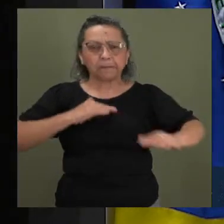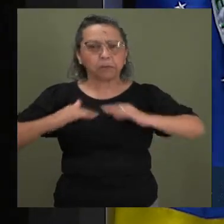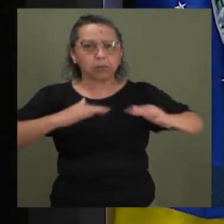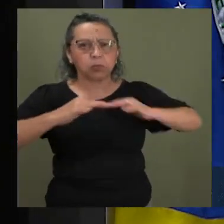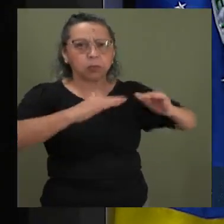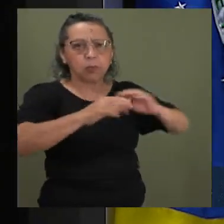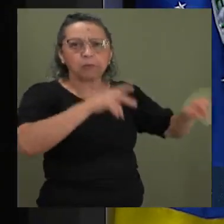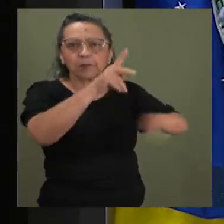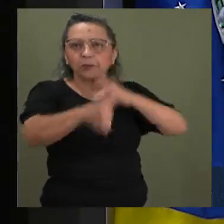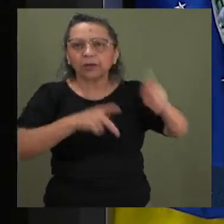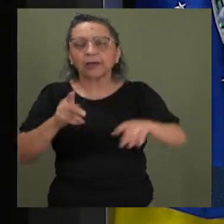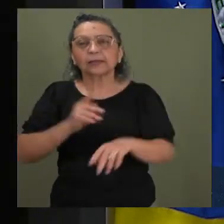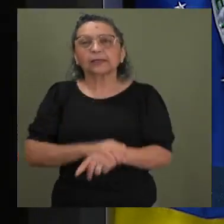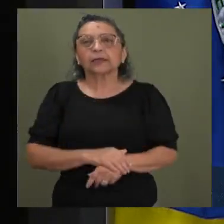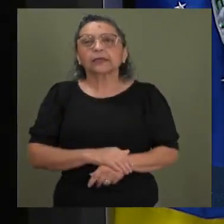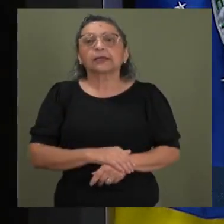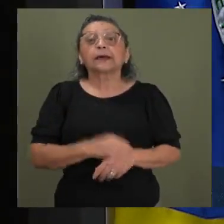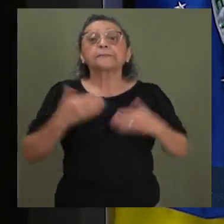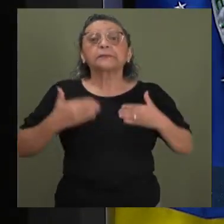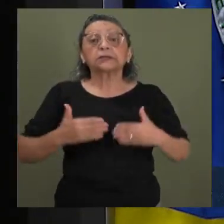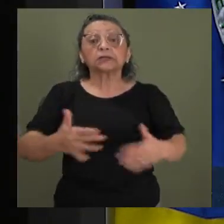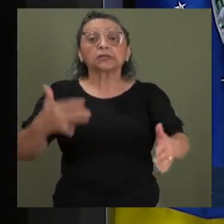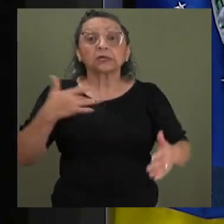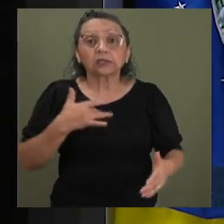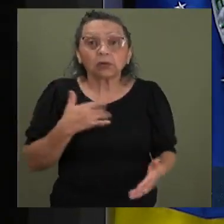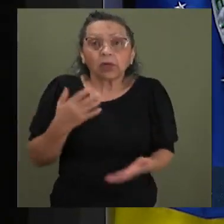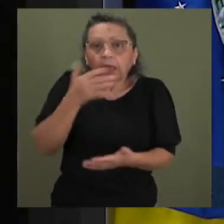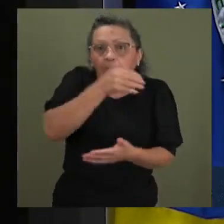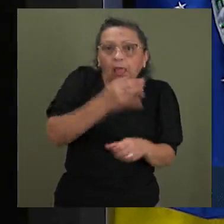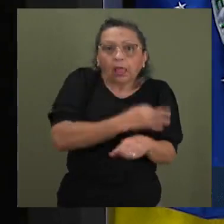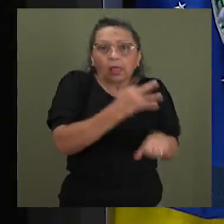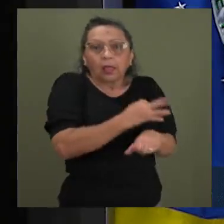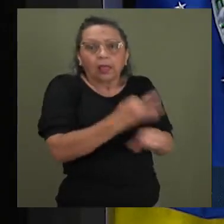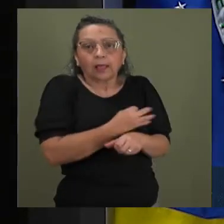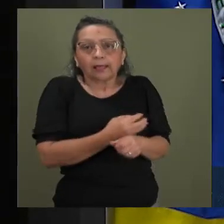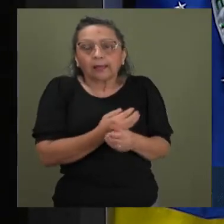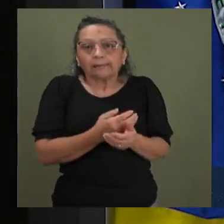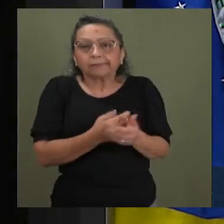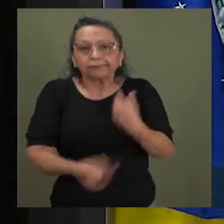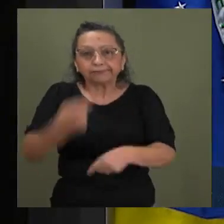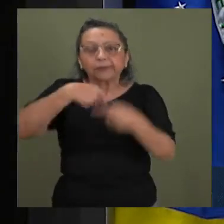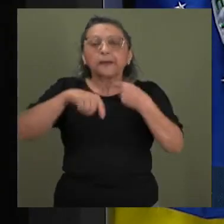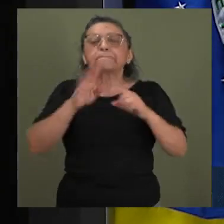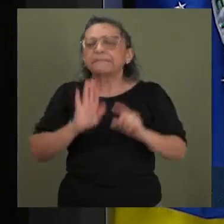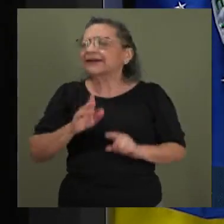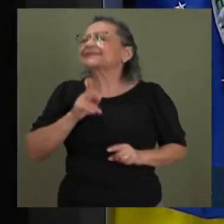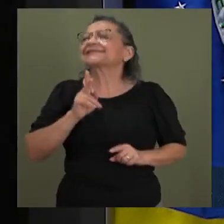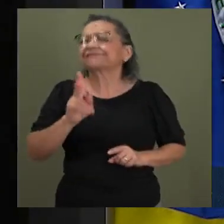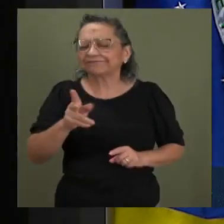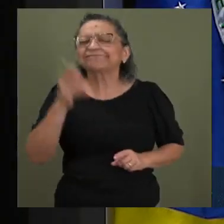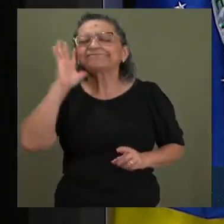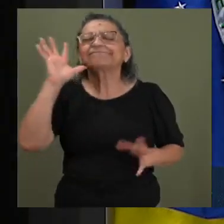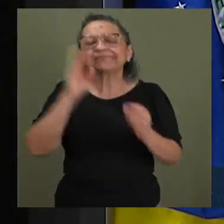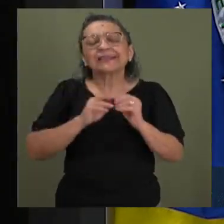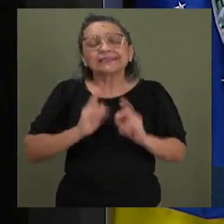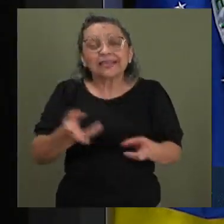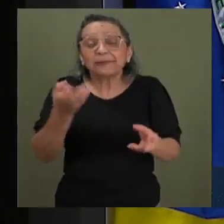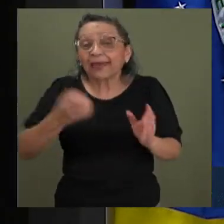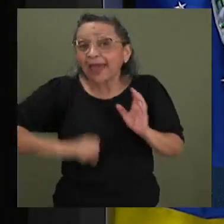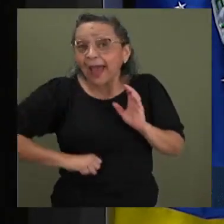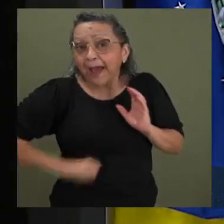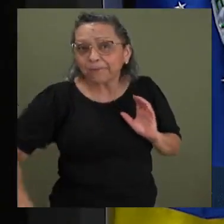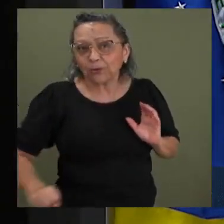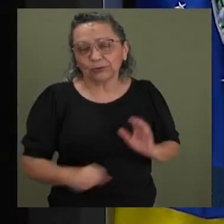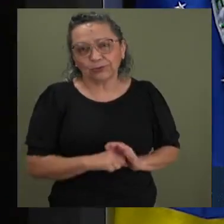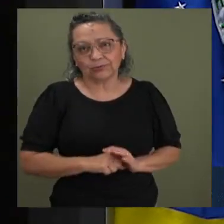popular. O Ministério da Saúde não segurou as pontas e voltou atrás. Mas o que ele sempre quis foi aborto. O que ele sempre quis